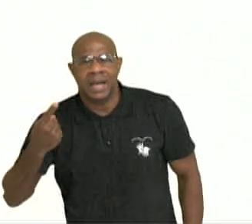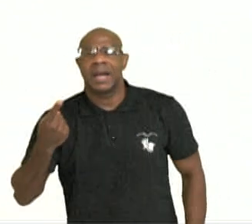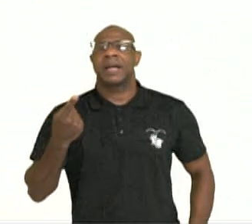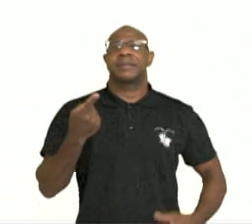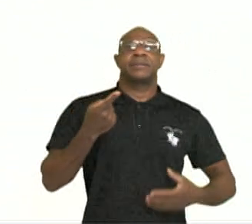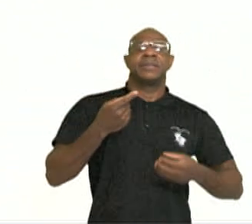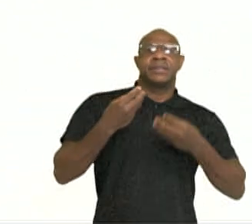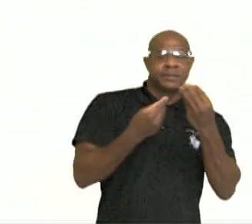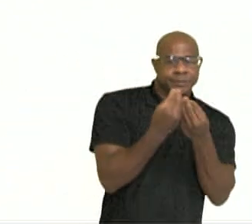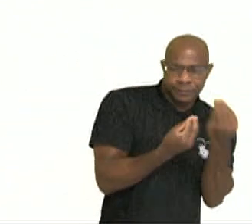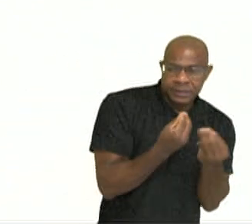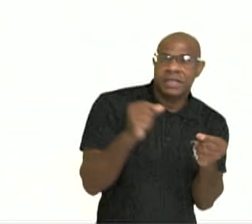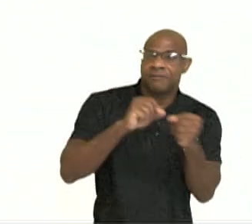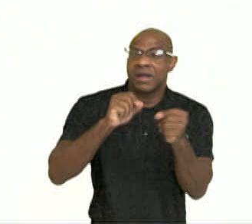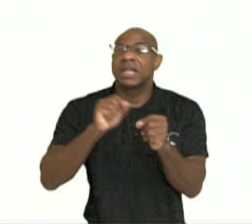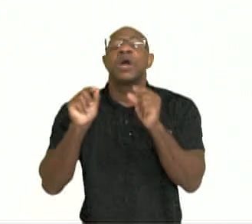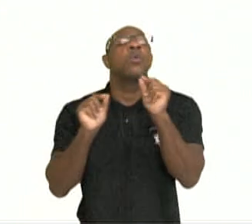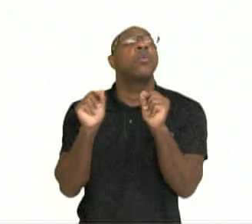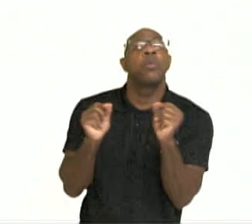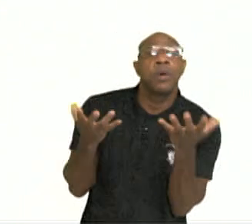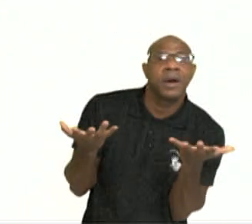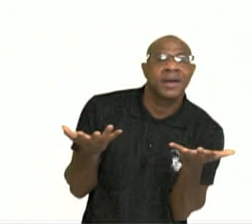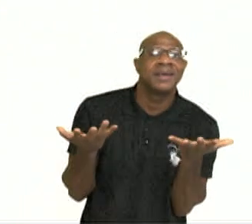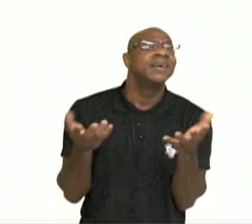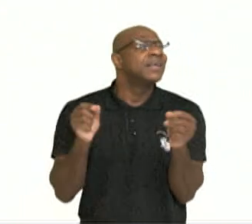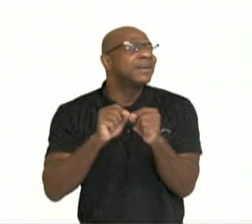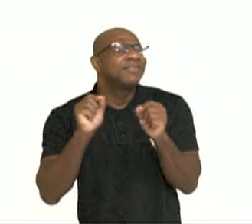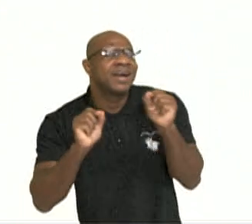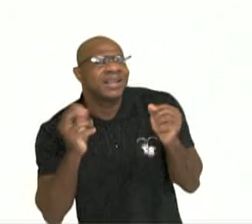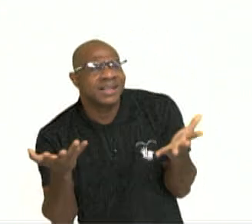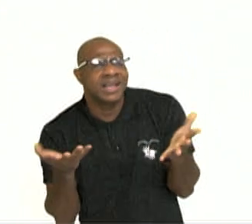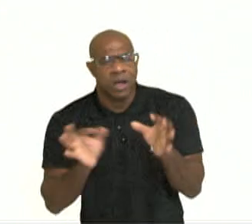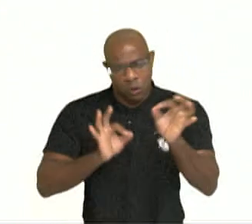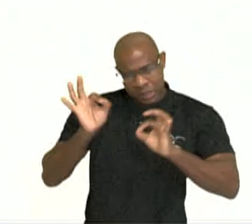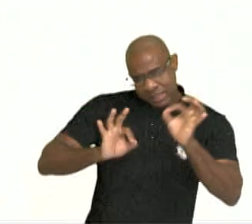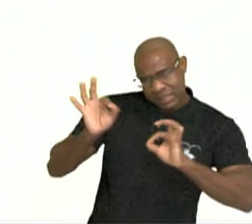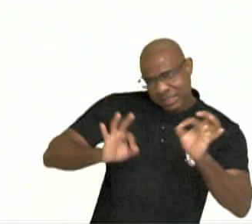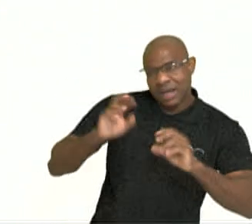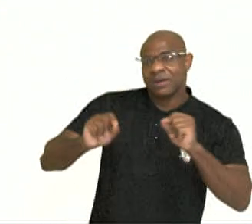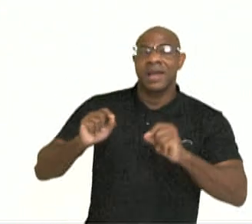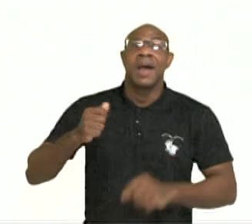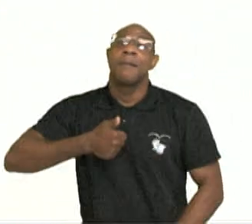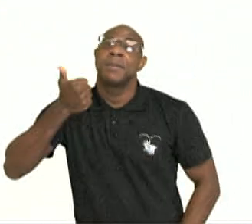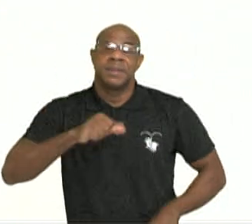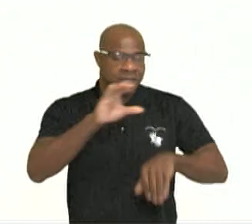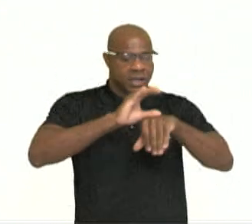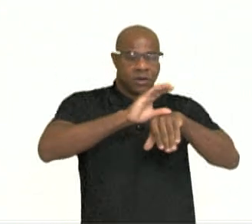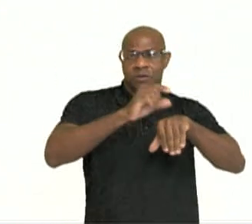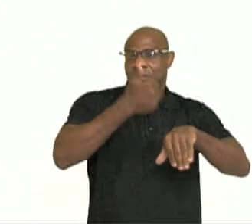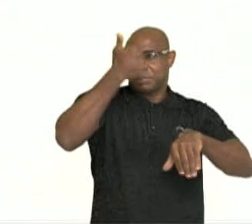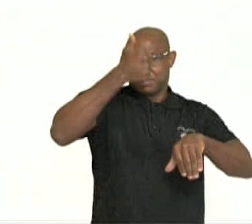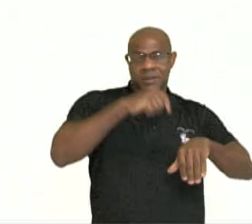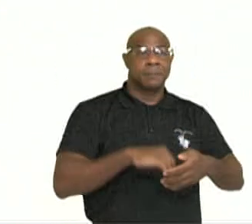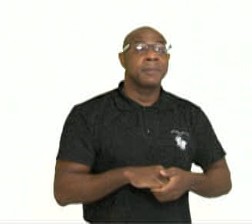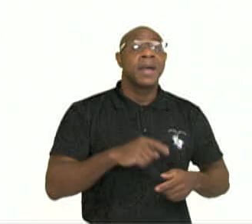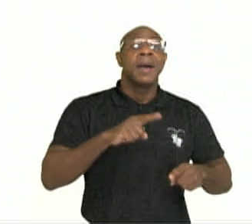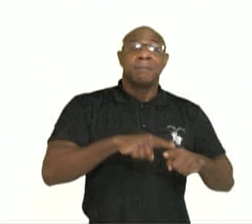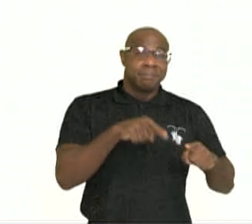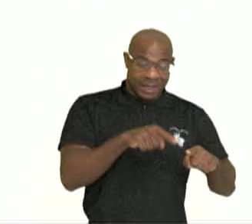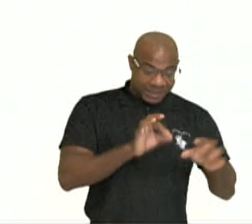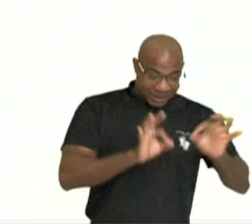acabar realizando eles iam realizar e organizar a nossa primeira Constituição. Só que